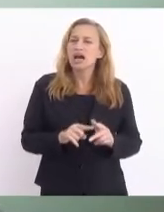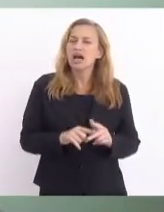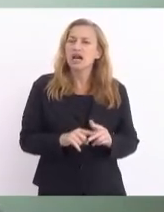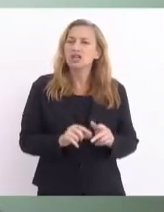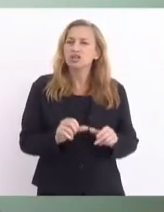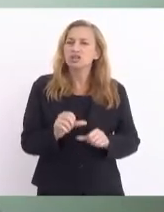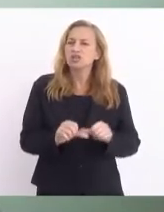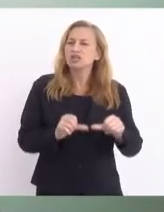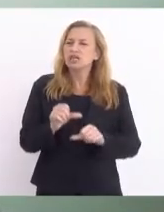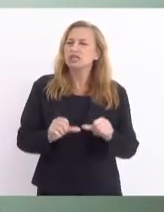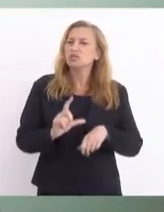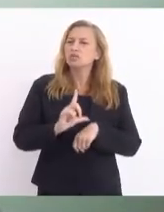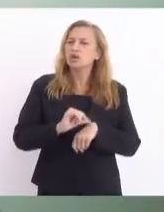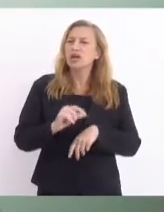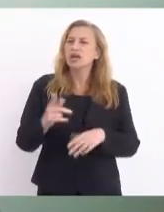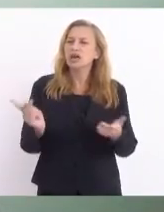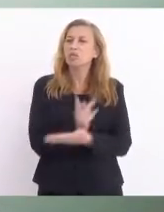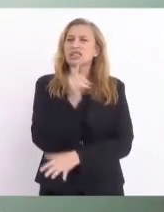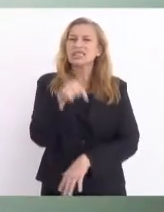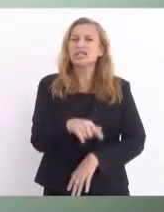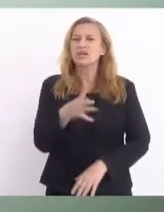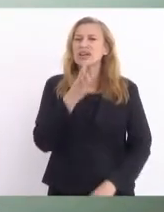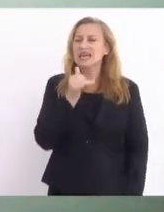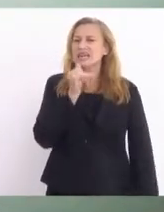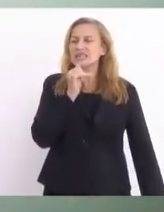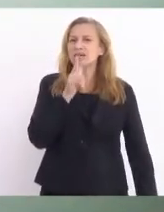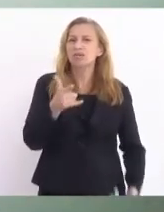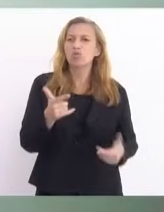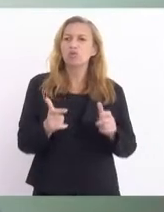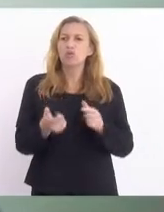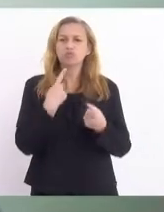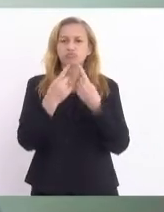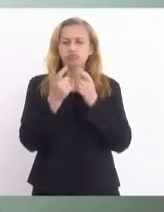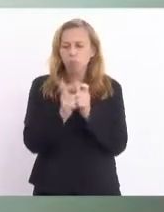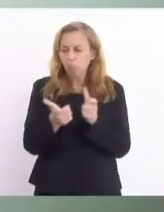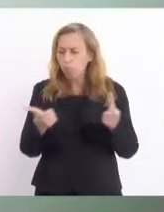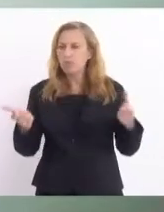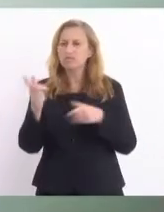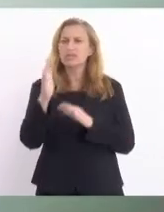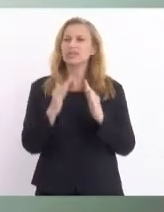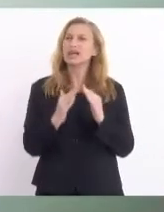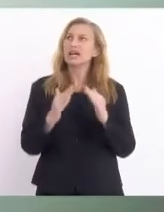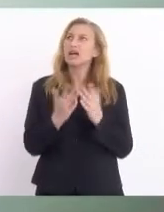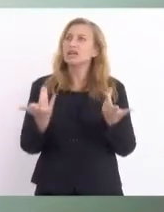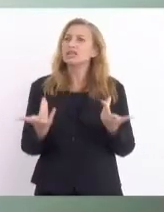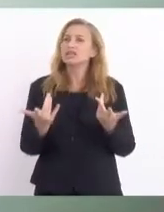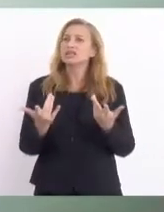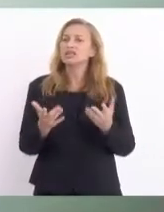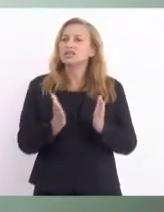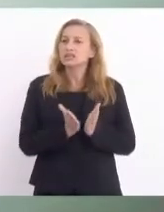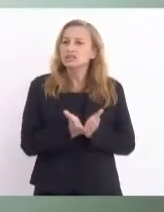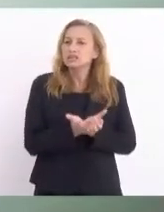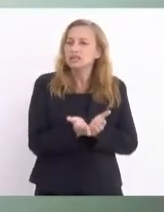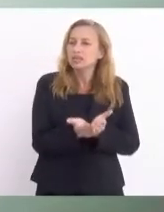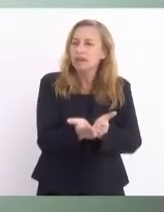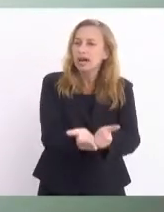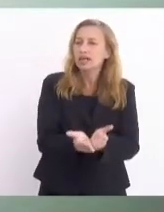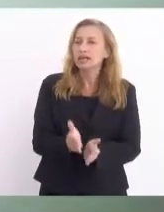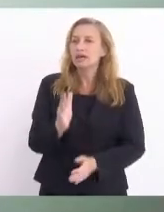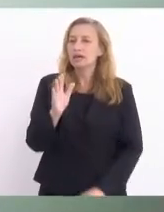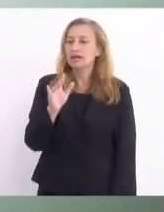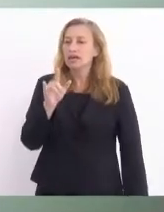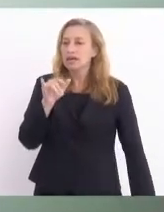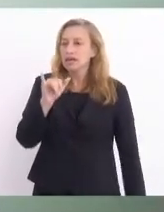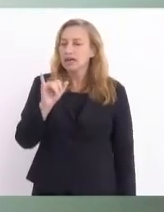por exemplo, como que aconteceu aqui, esse foi um debate amplo aqui nessa casa, no que se refere às barcas da ilha de Paquetá,